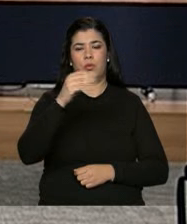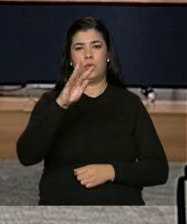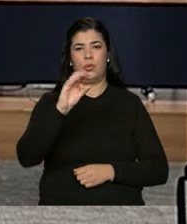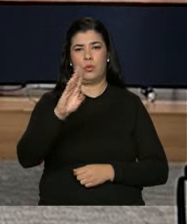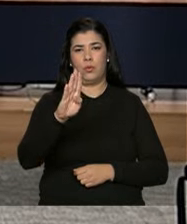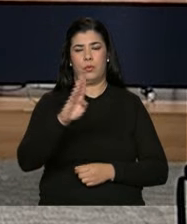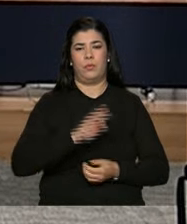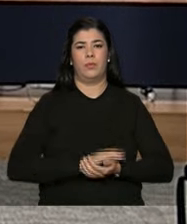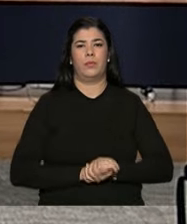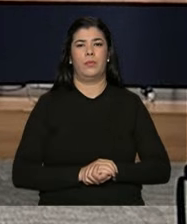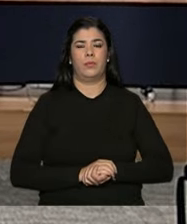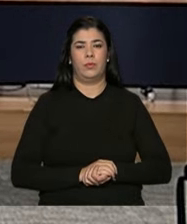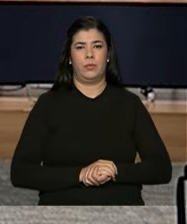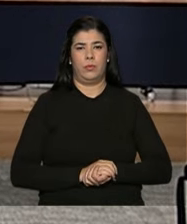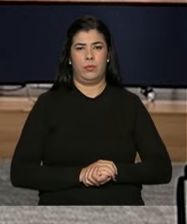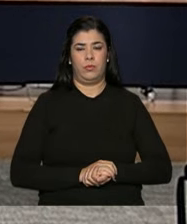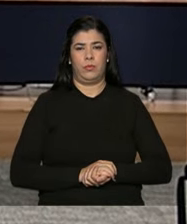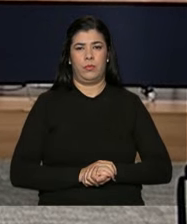Júlio